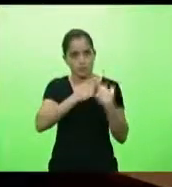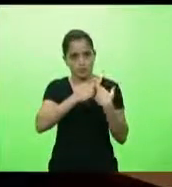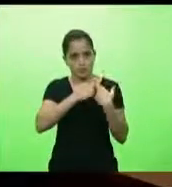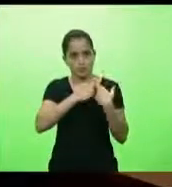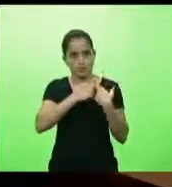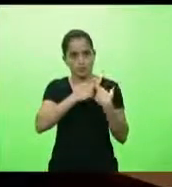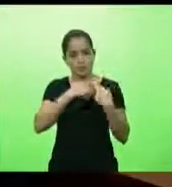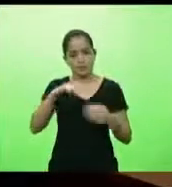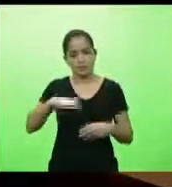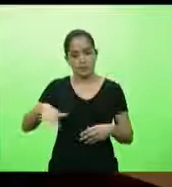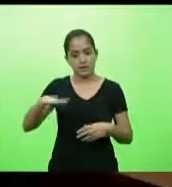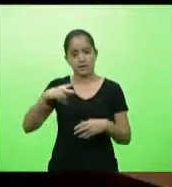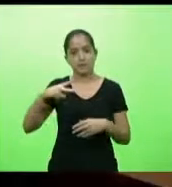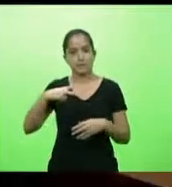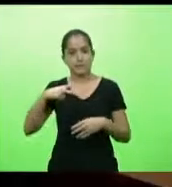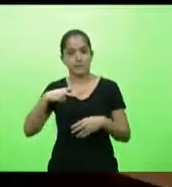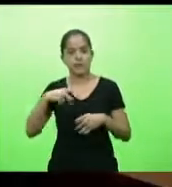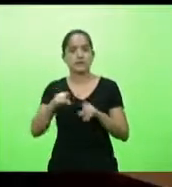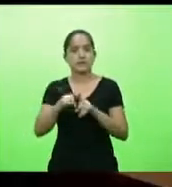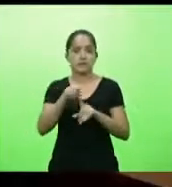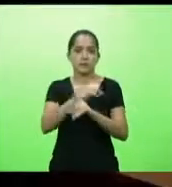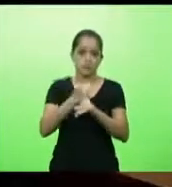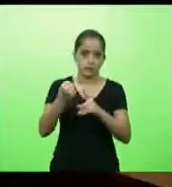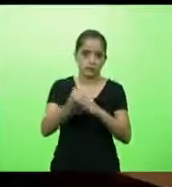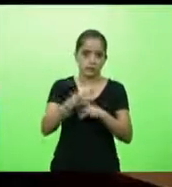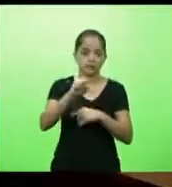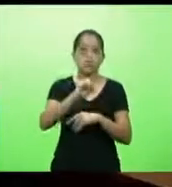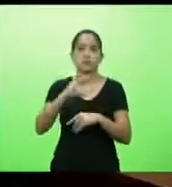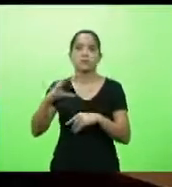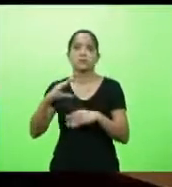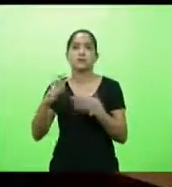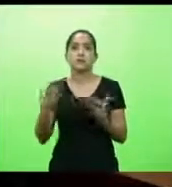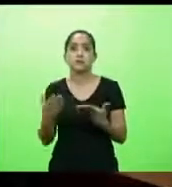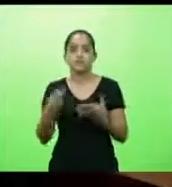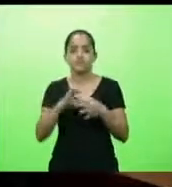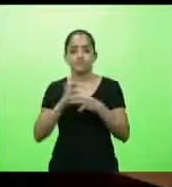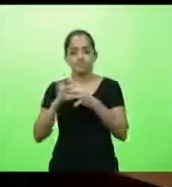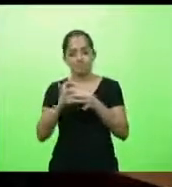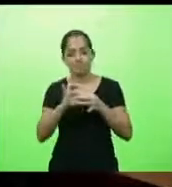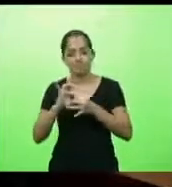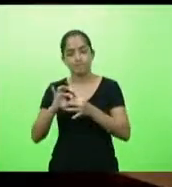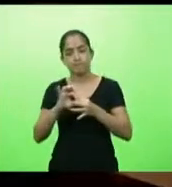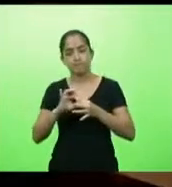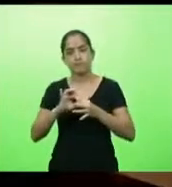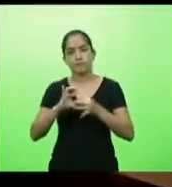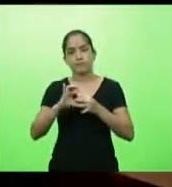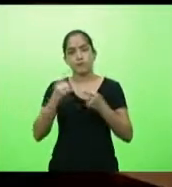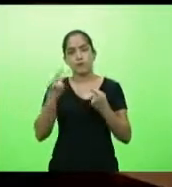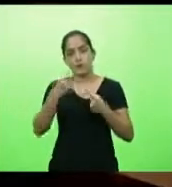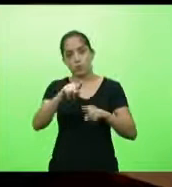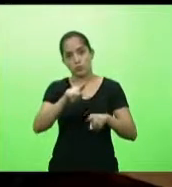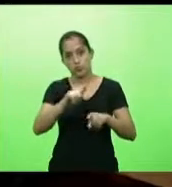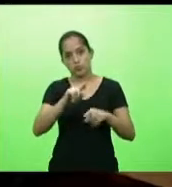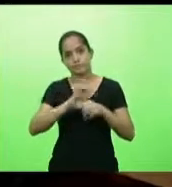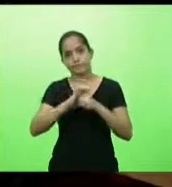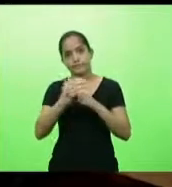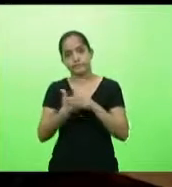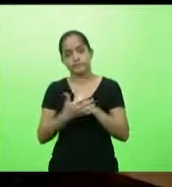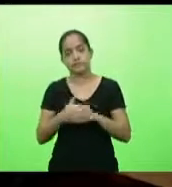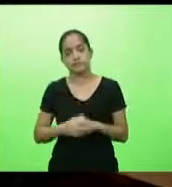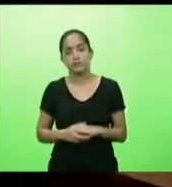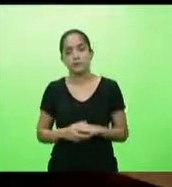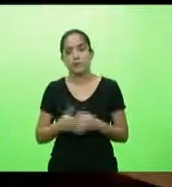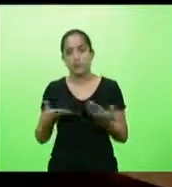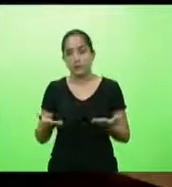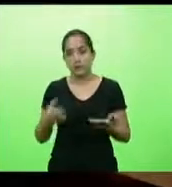privado e da sociedade catarinense no sentido de nos unirmos no combate a esse inimigo comum. Santa